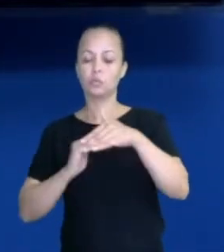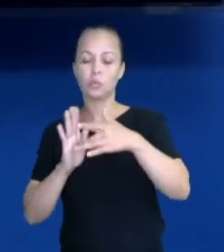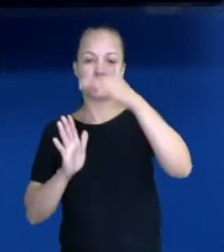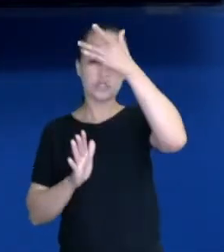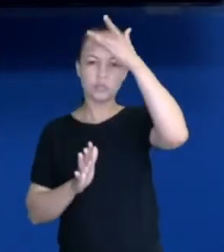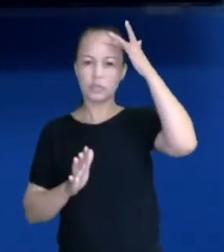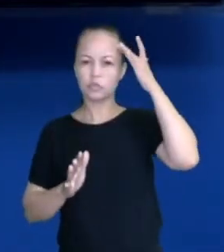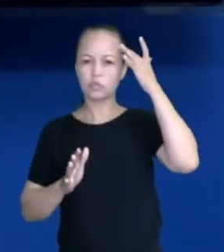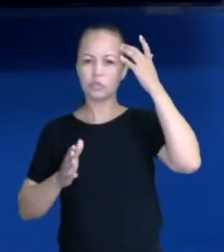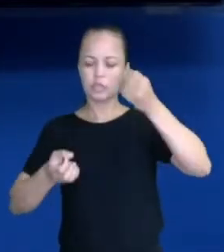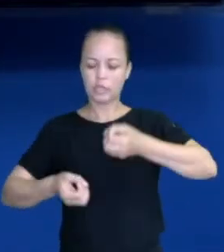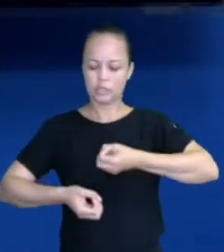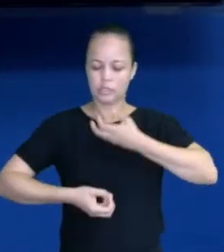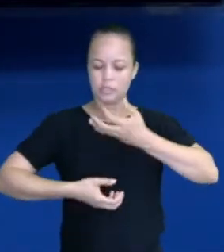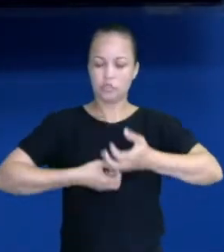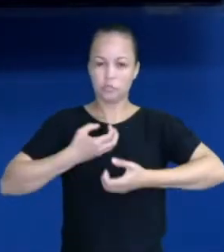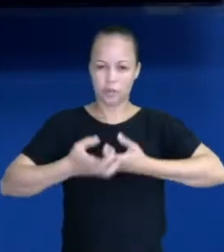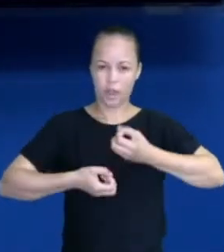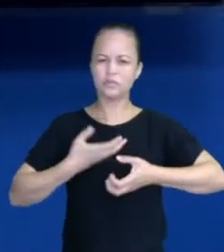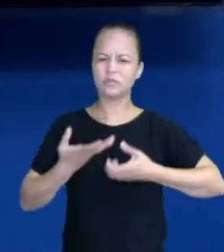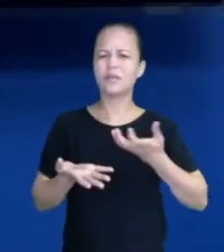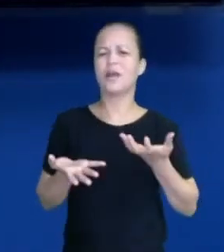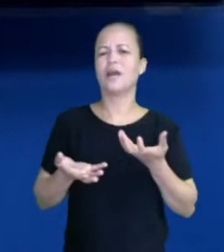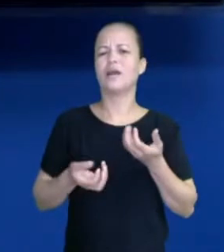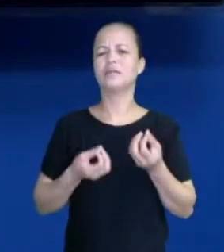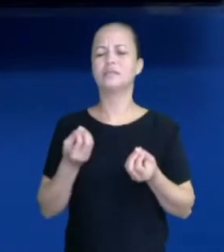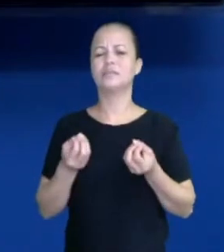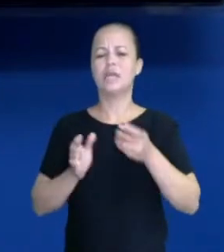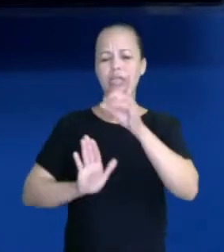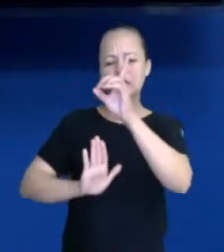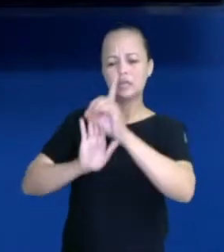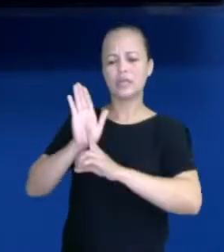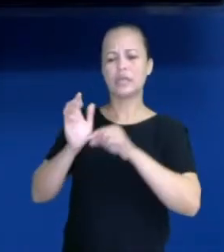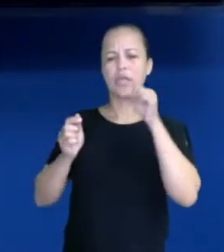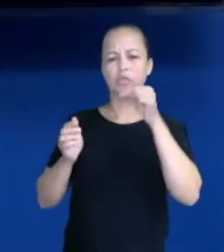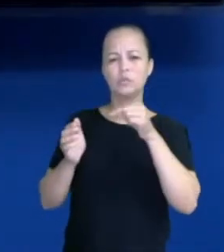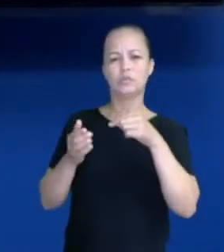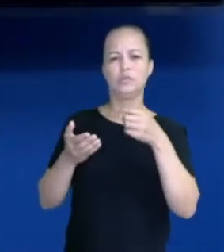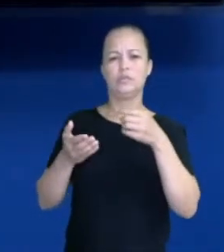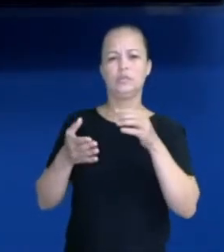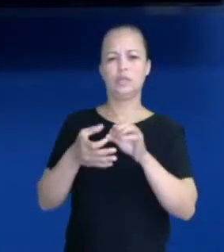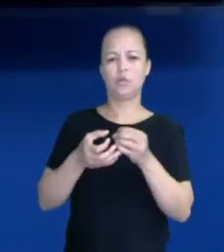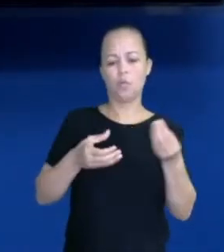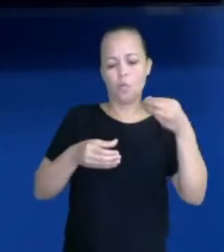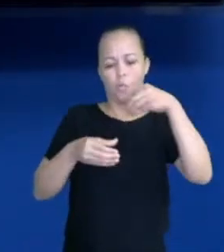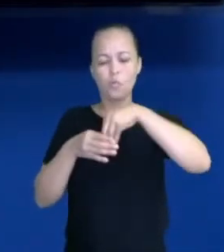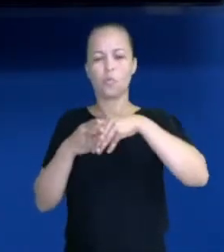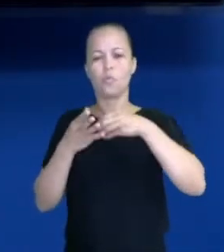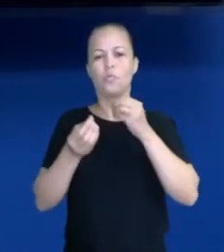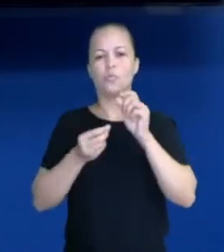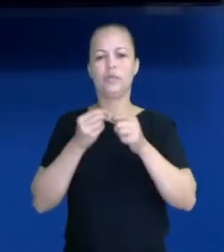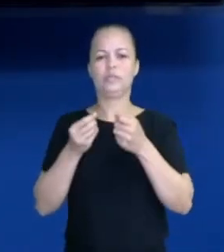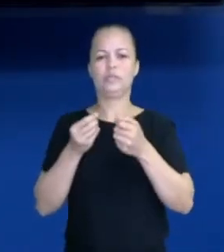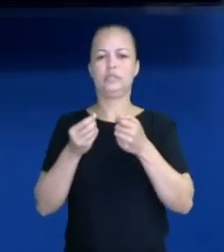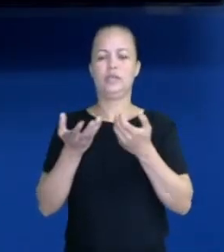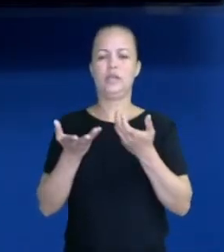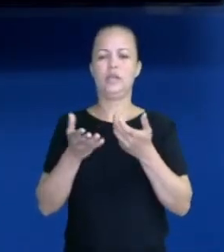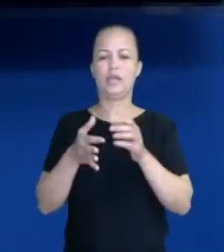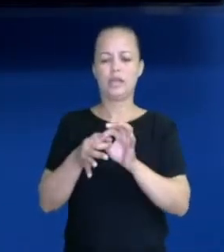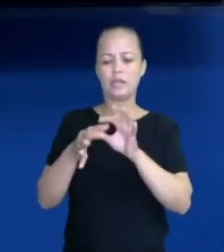expressar. Este direito inclui a liberdade sem a interferência, ó que aí está destacado,